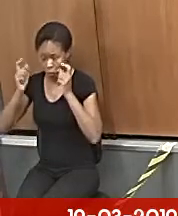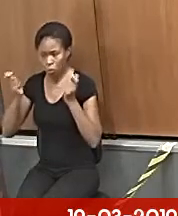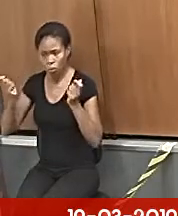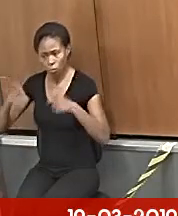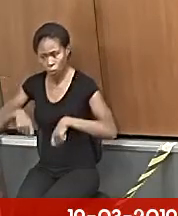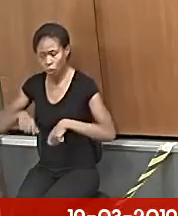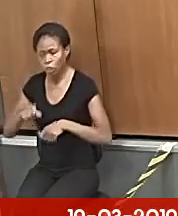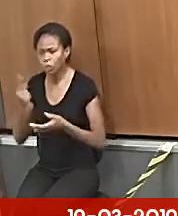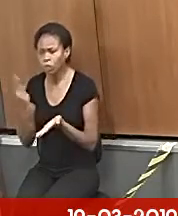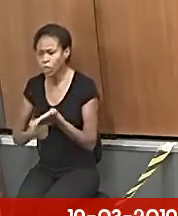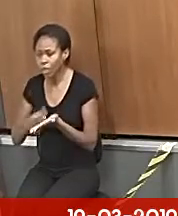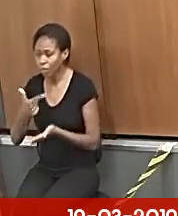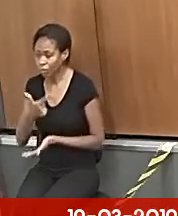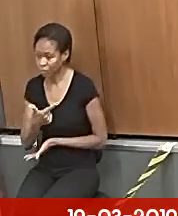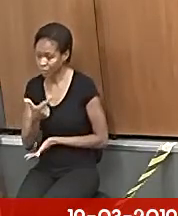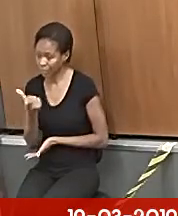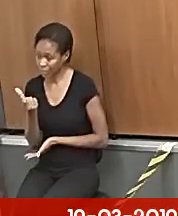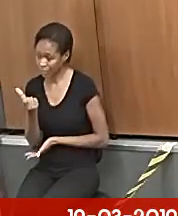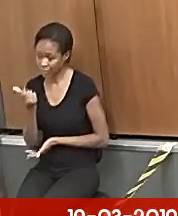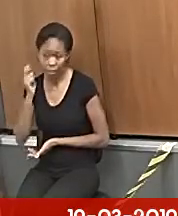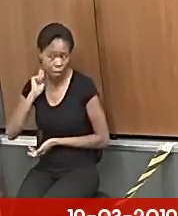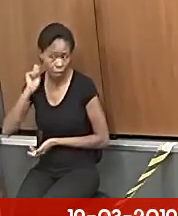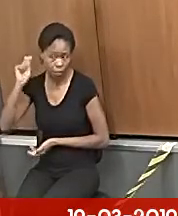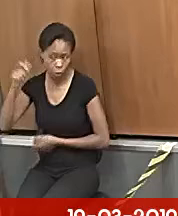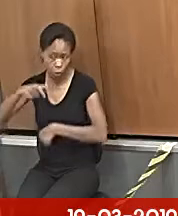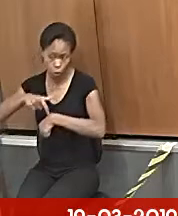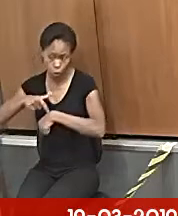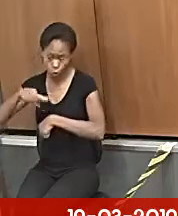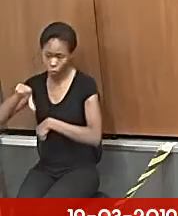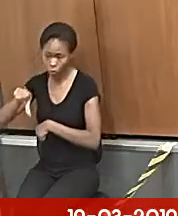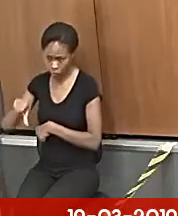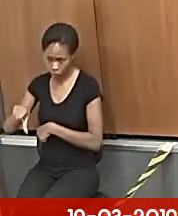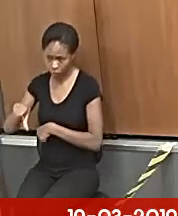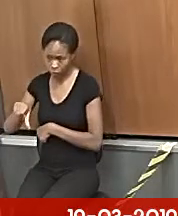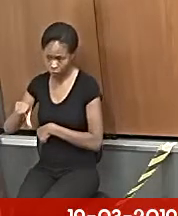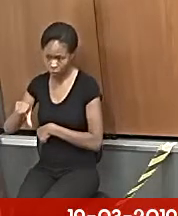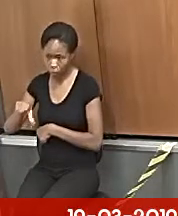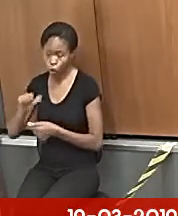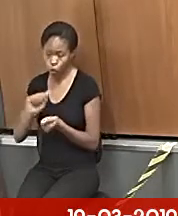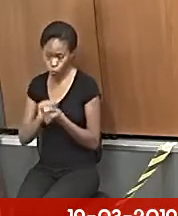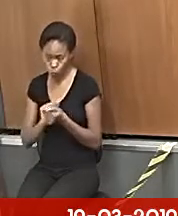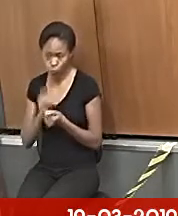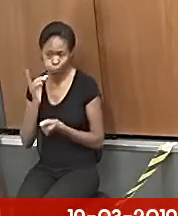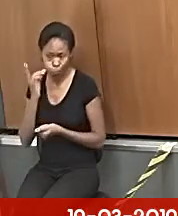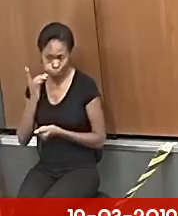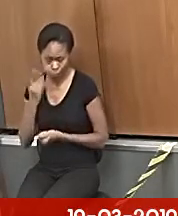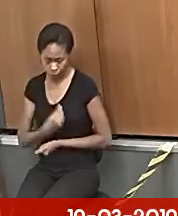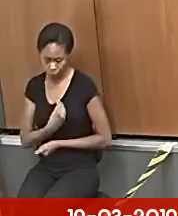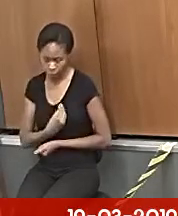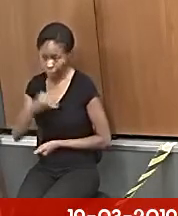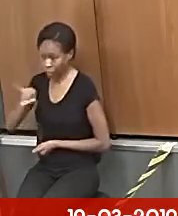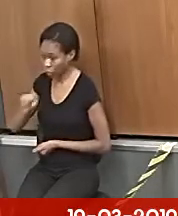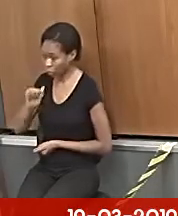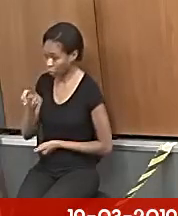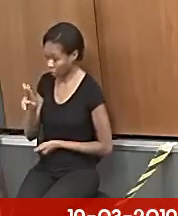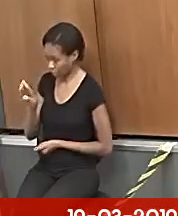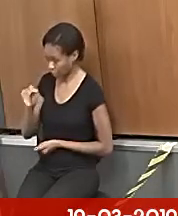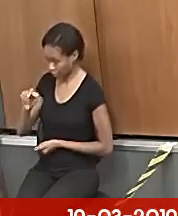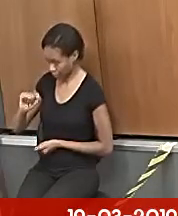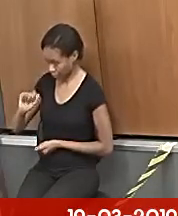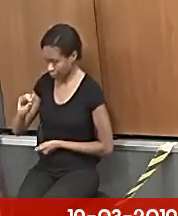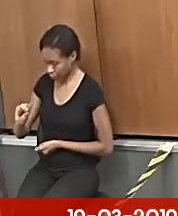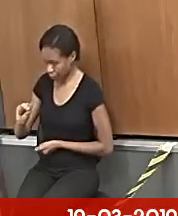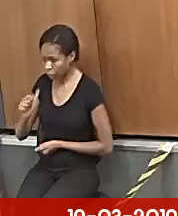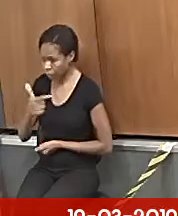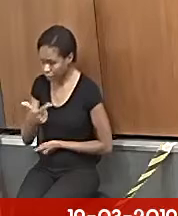marcar o dia 26 de abril às 9 horas com a presença do deputado do presidente já perfeitamente a agenda deles fosse é possível